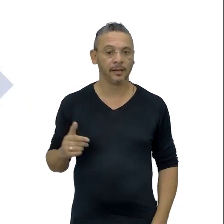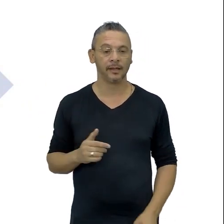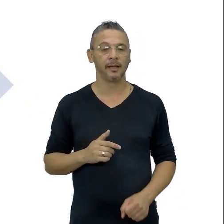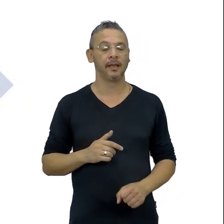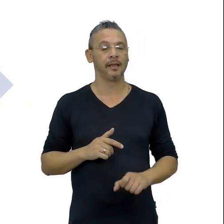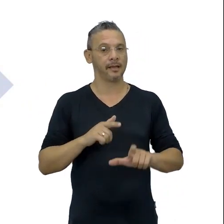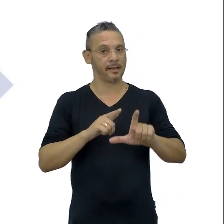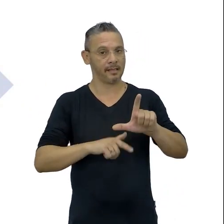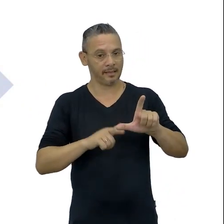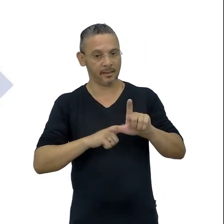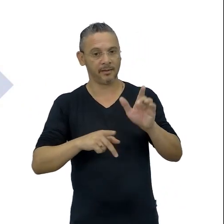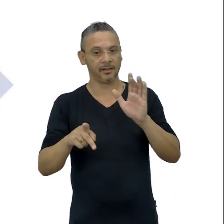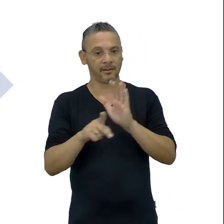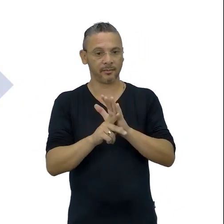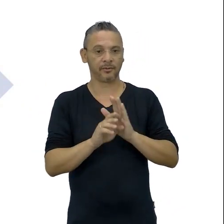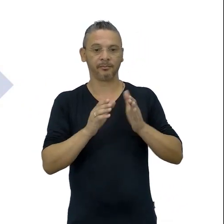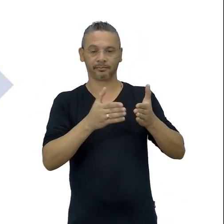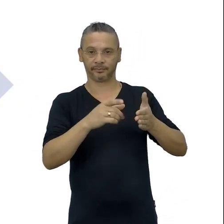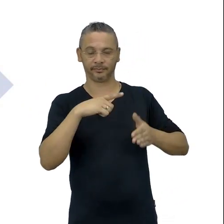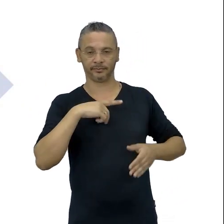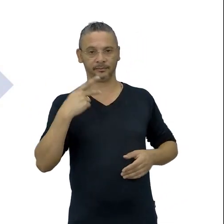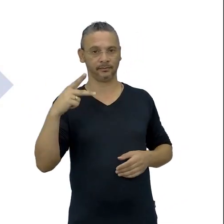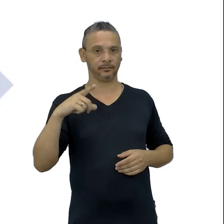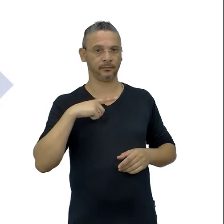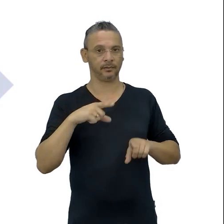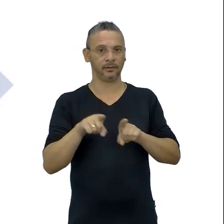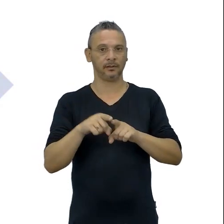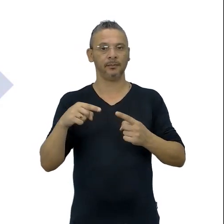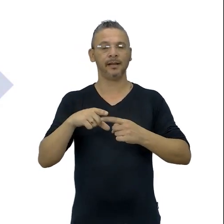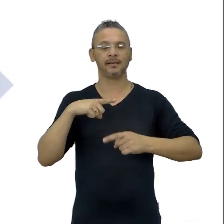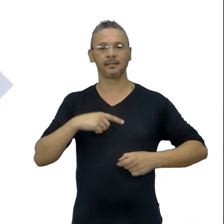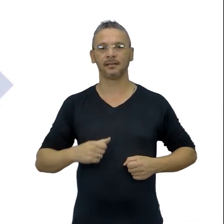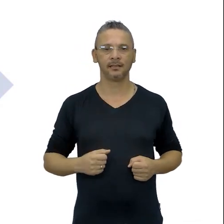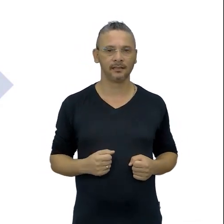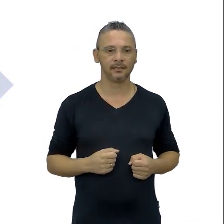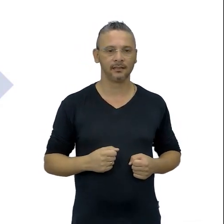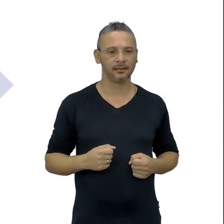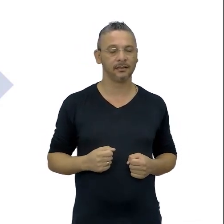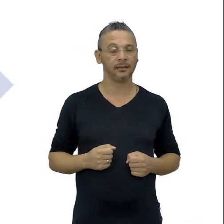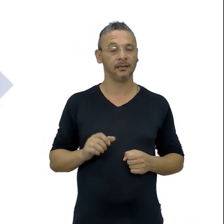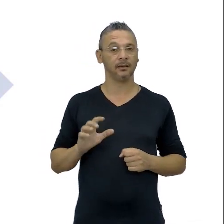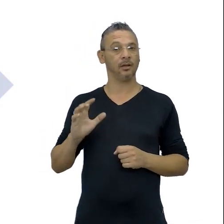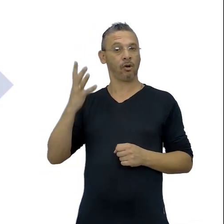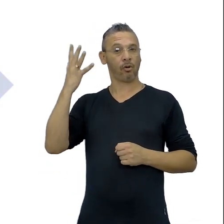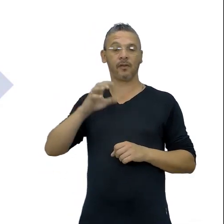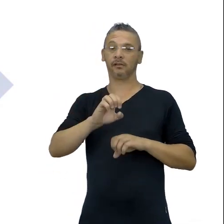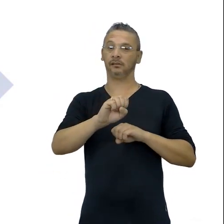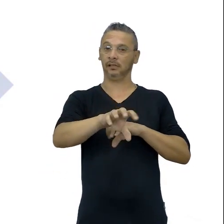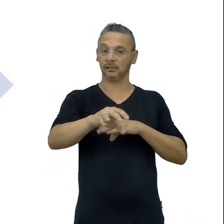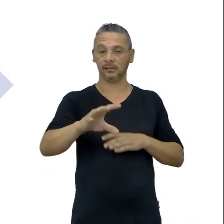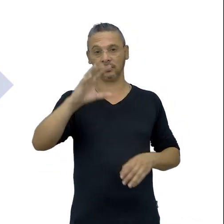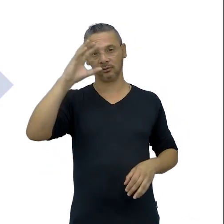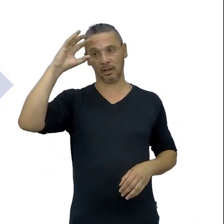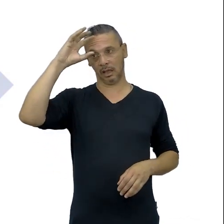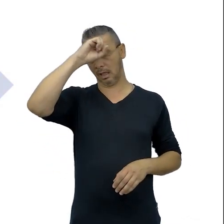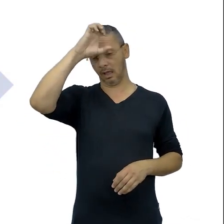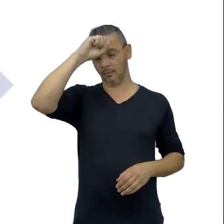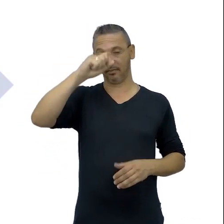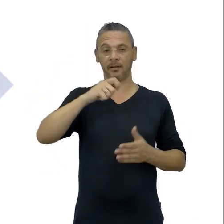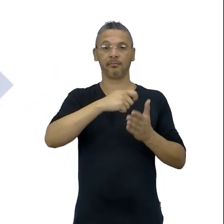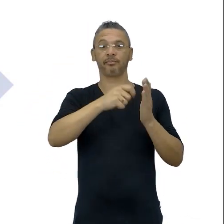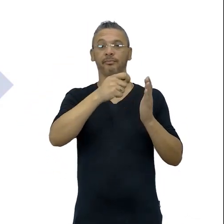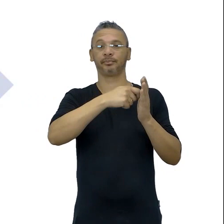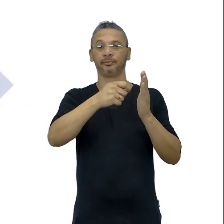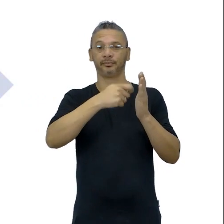letramento na concepção de Kleiman, né, na parte de baixo, como a situação de ensino e aprendizagem da língua